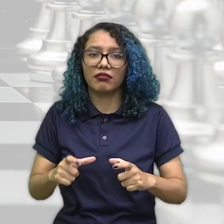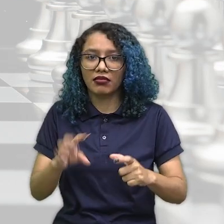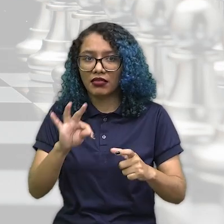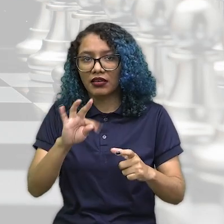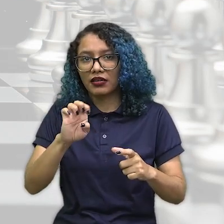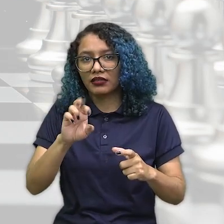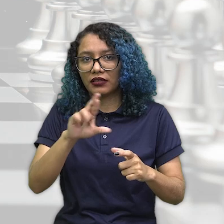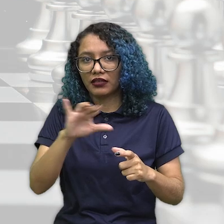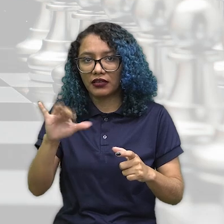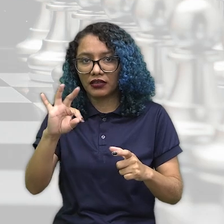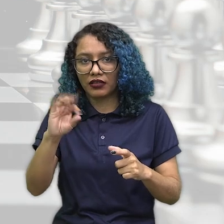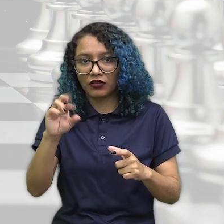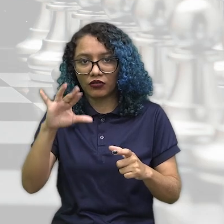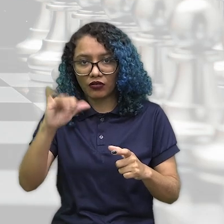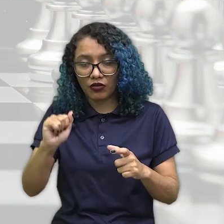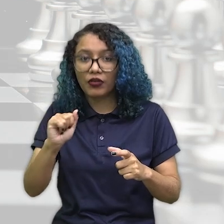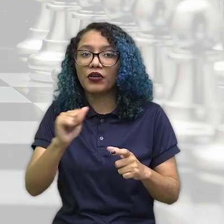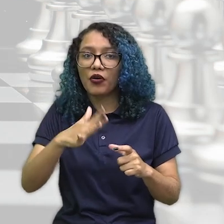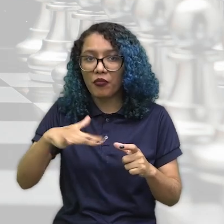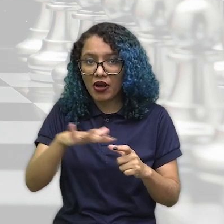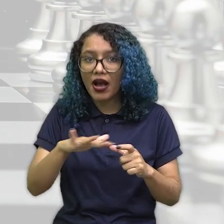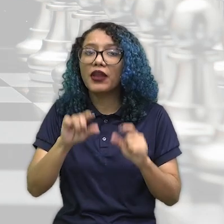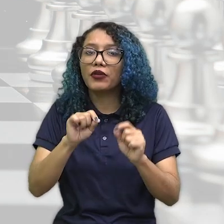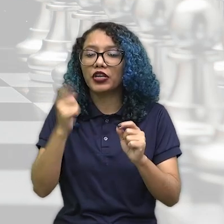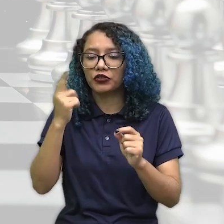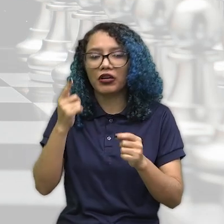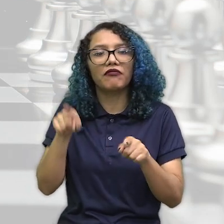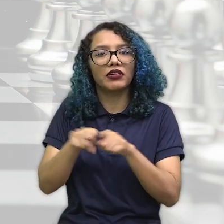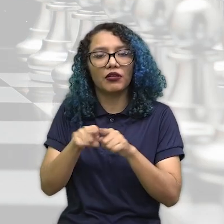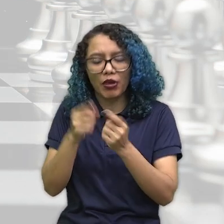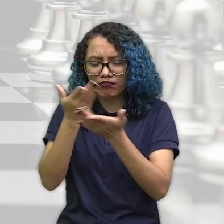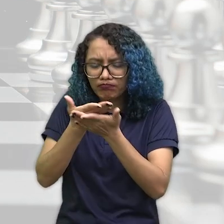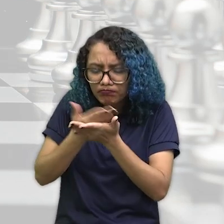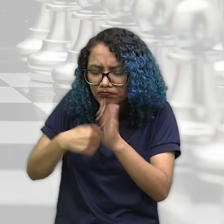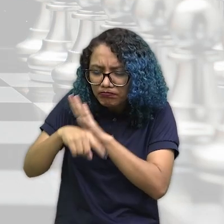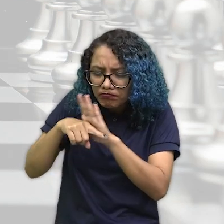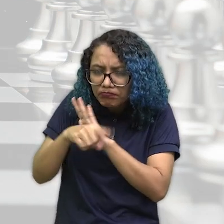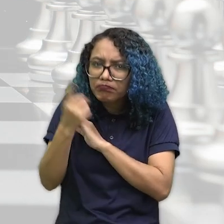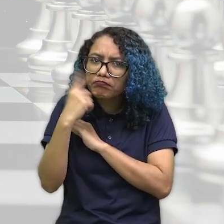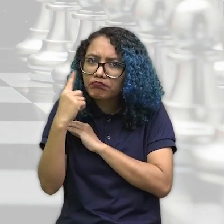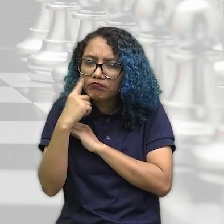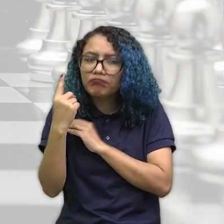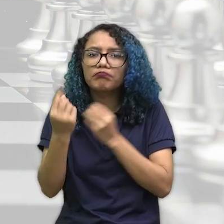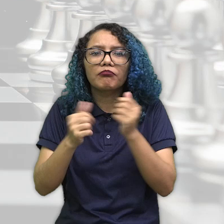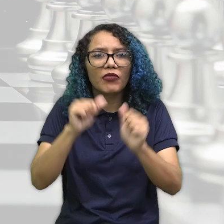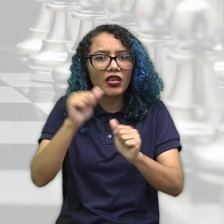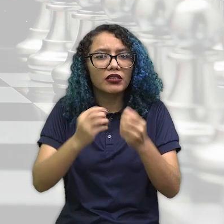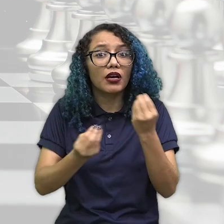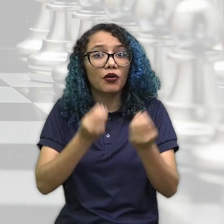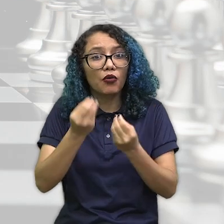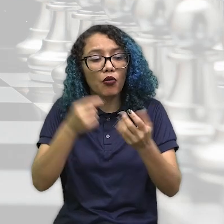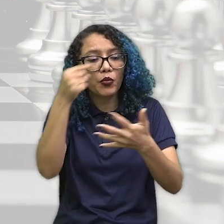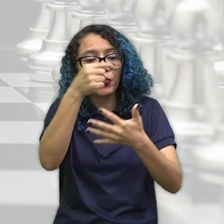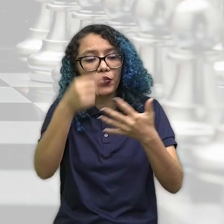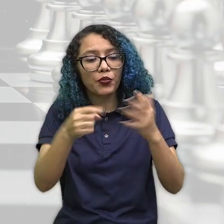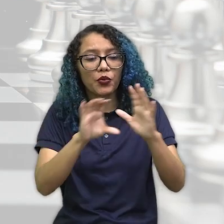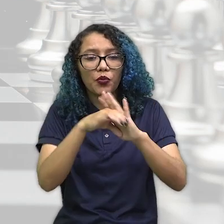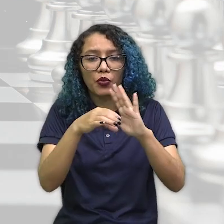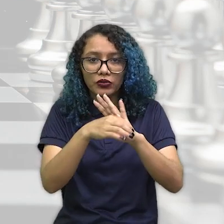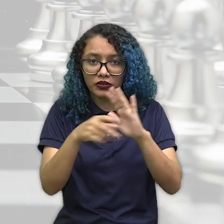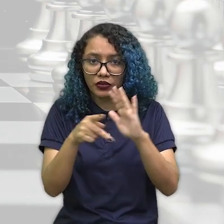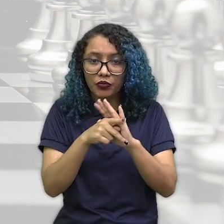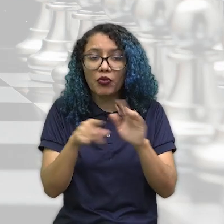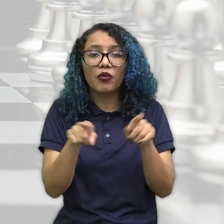de análise da geografia. Então, a geografia se debruça a estudar território e a gente vai entender um pouco melhor como funciona, qual a definição de